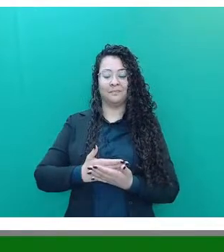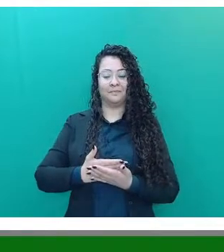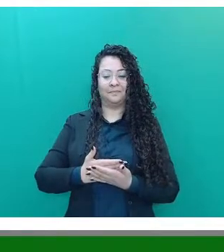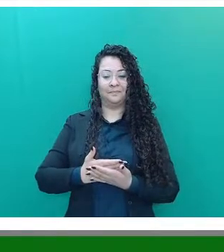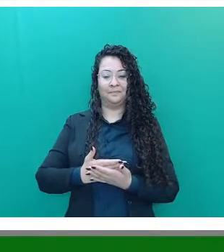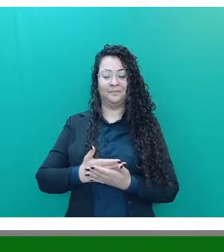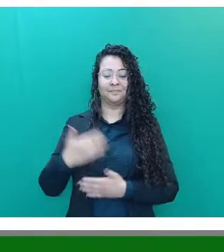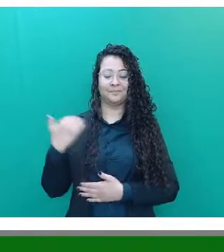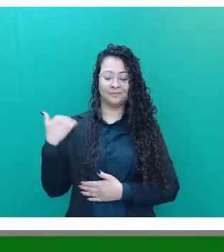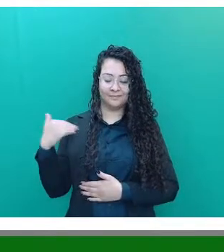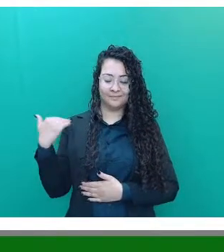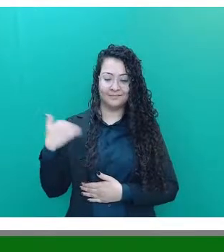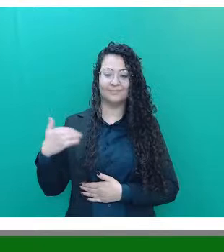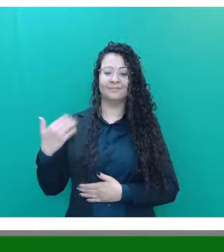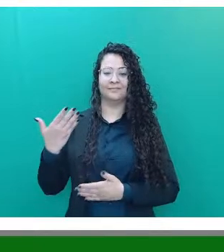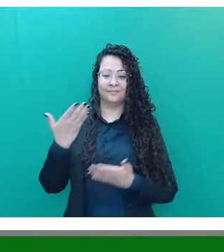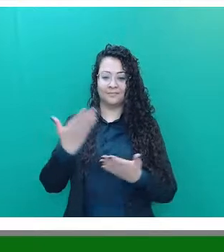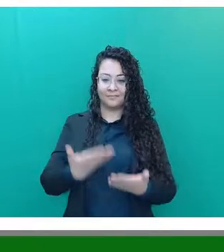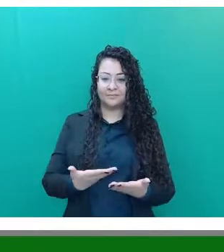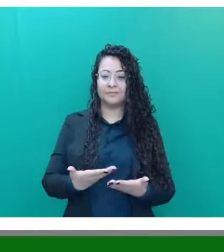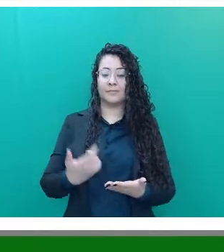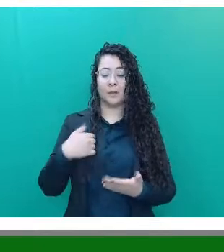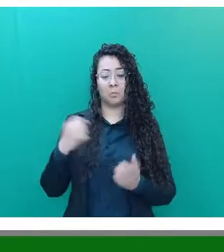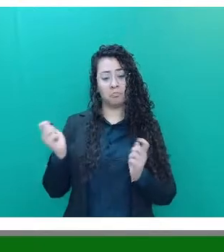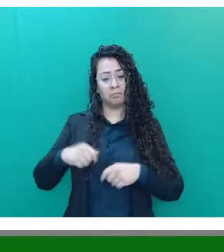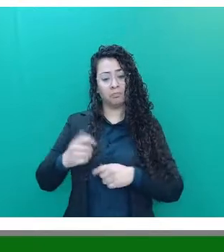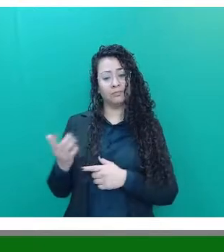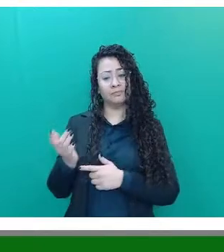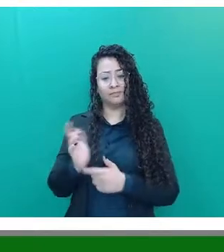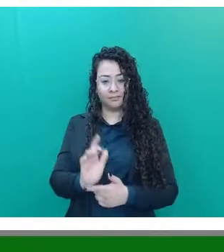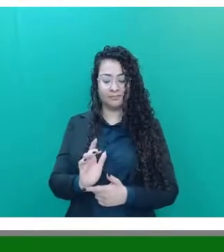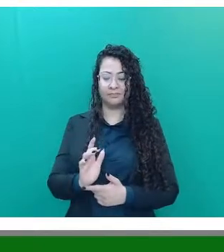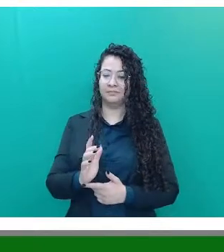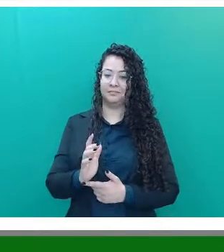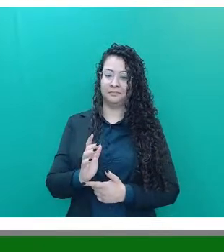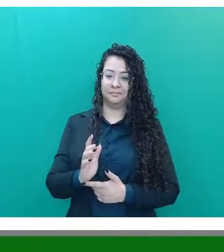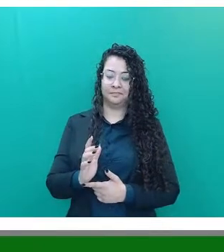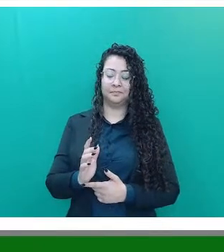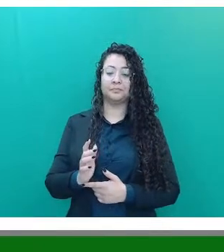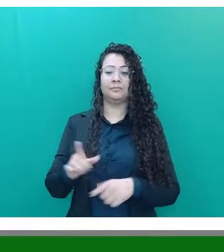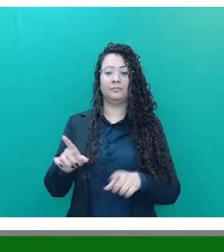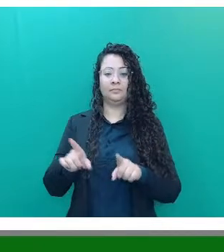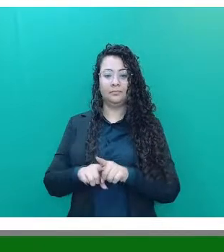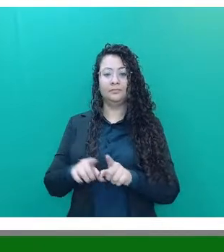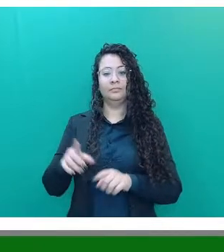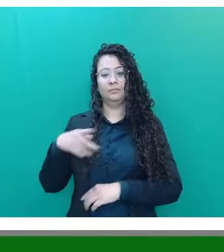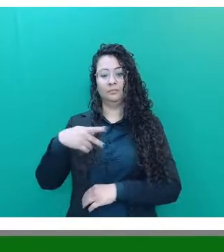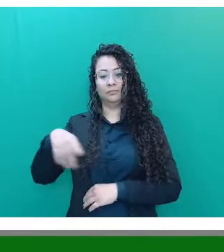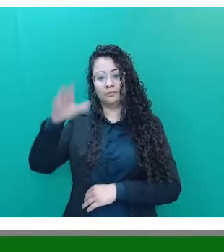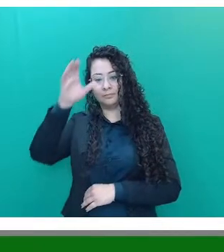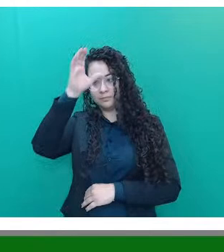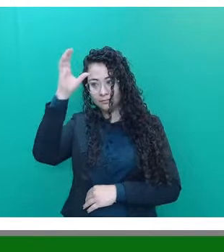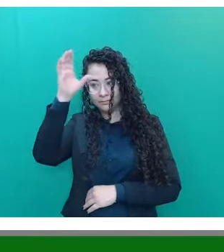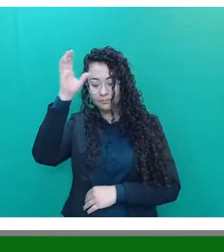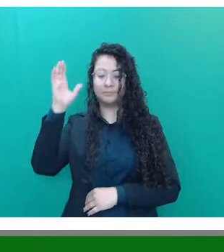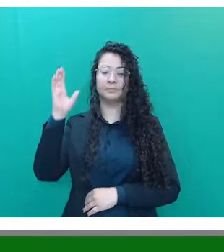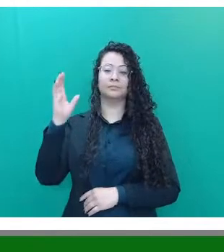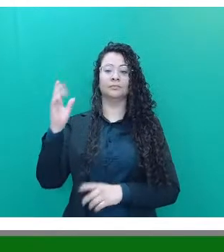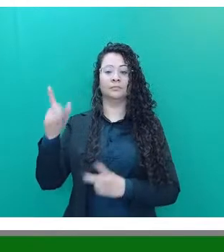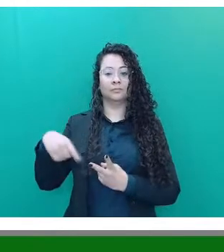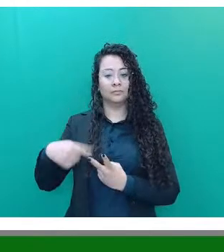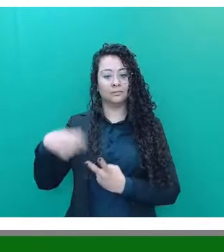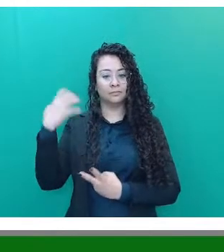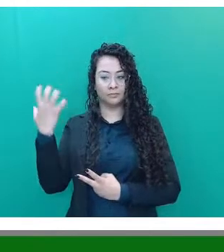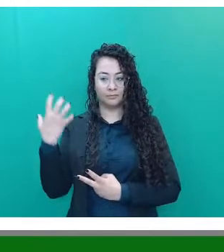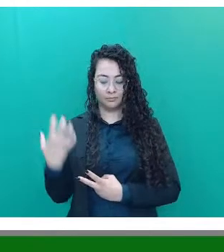eu poderia contribuir de alguma forma, ao professor Carlos, à professora Anabel, pelo convite também. Cumprimento